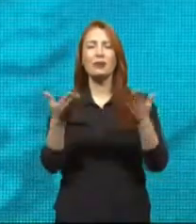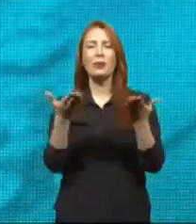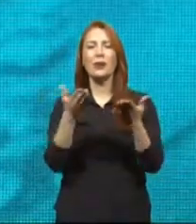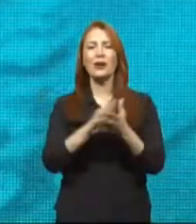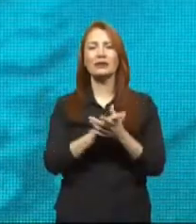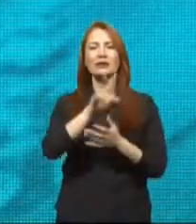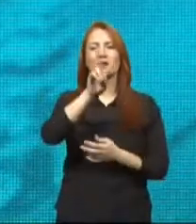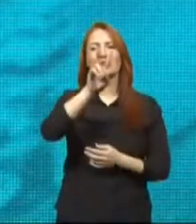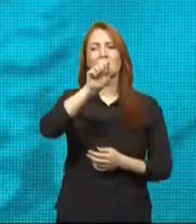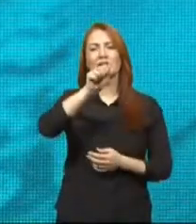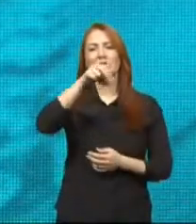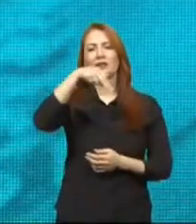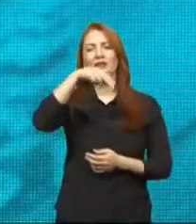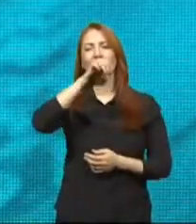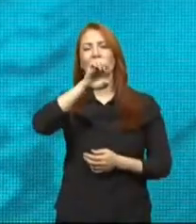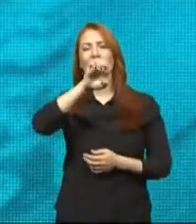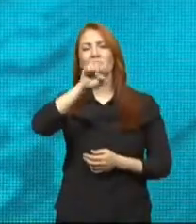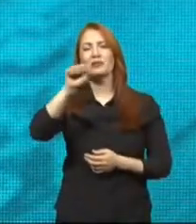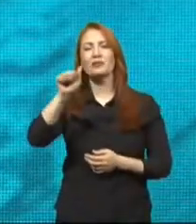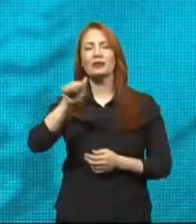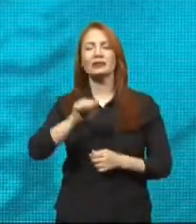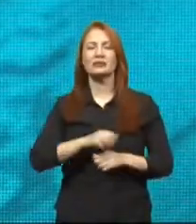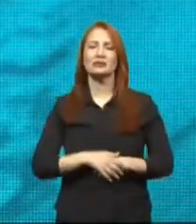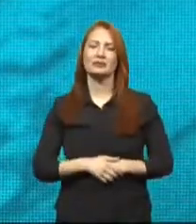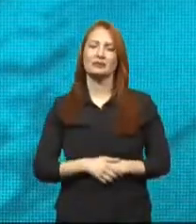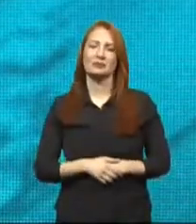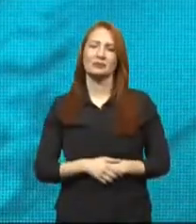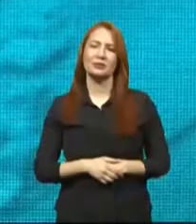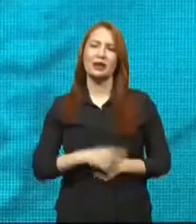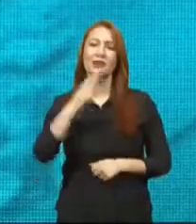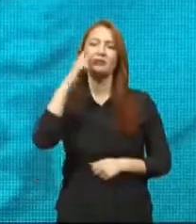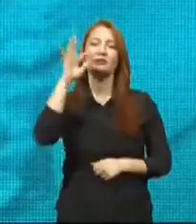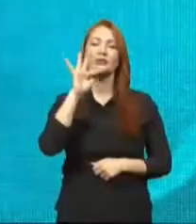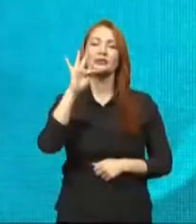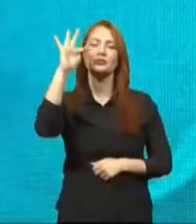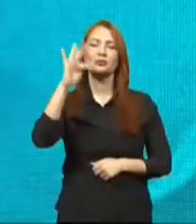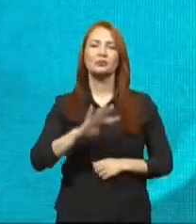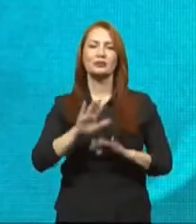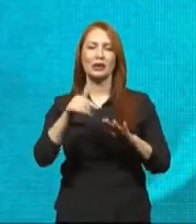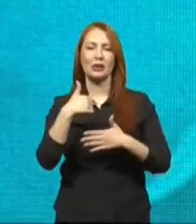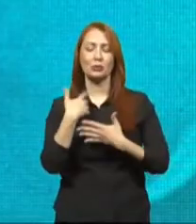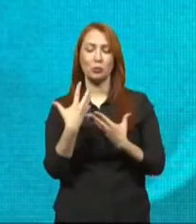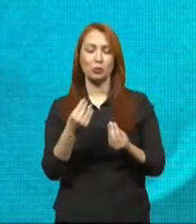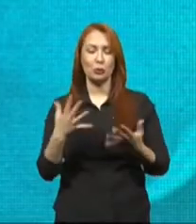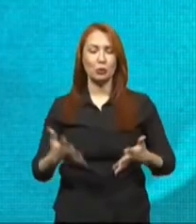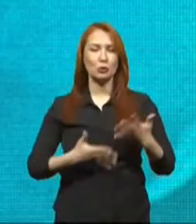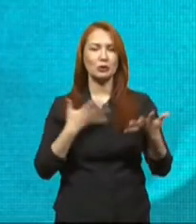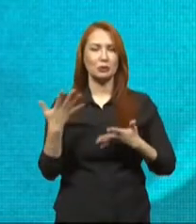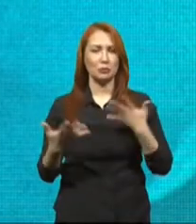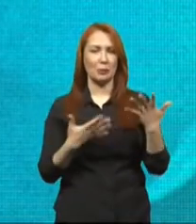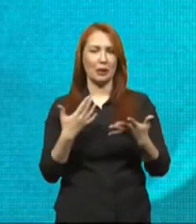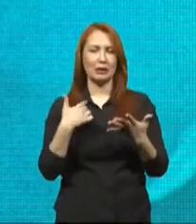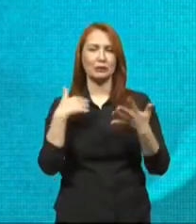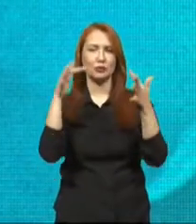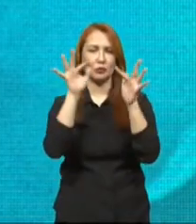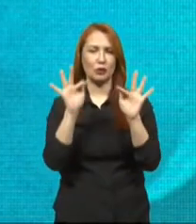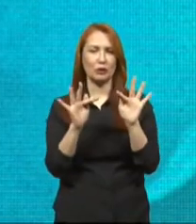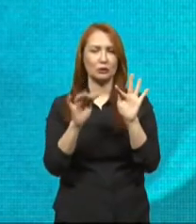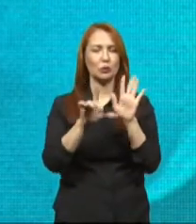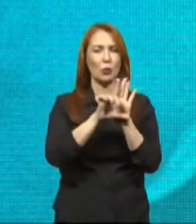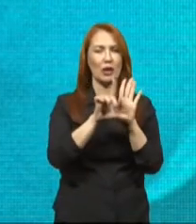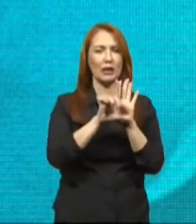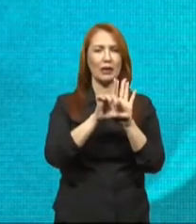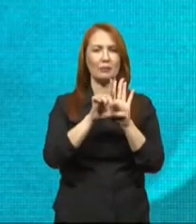Vanessa, teus comentários finais aí do nosso painel, enfim, a tua visão de futuro. Bom, eu estou muito entusiasmada com essa lei, eu espero que a gente consiga aproveitar